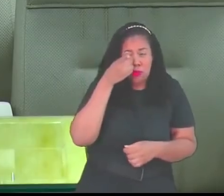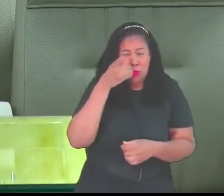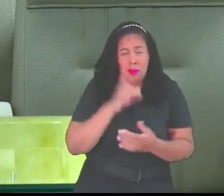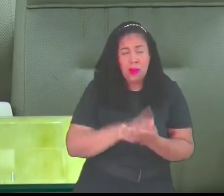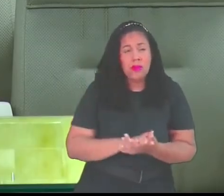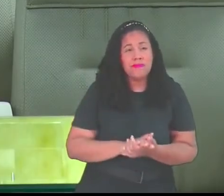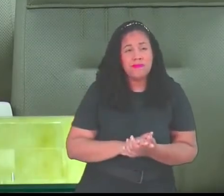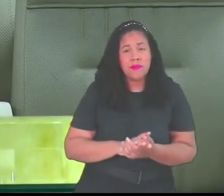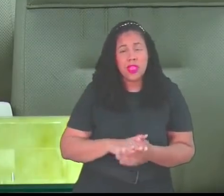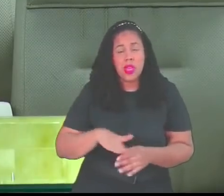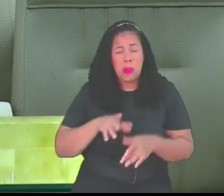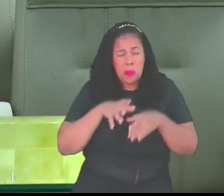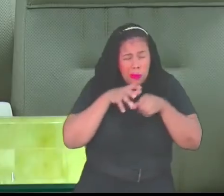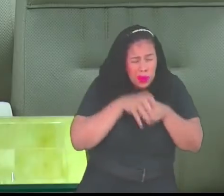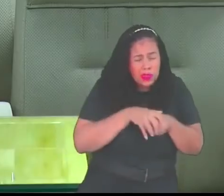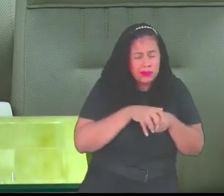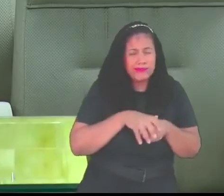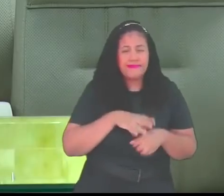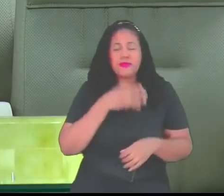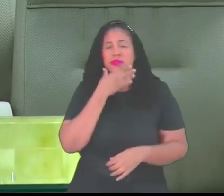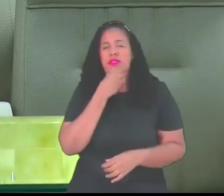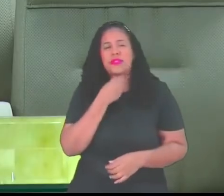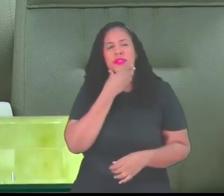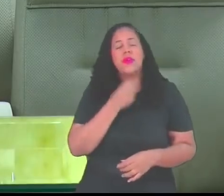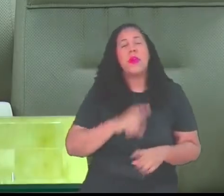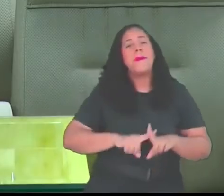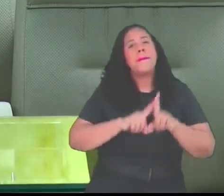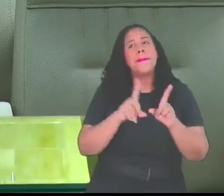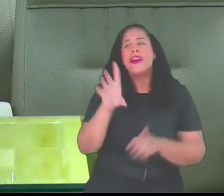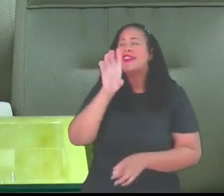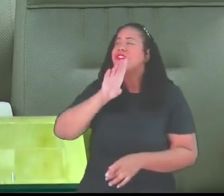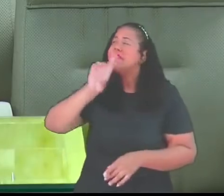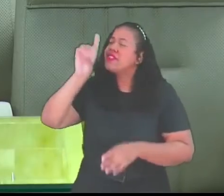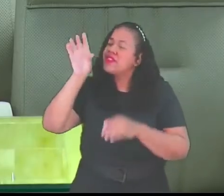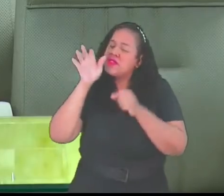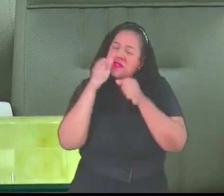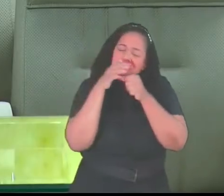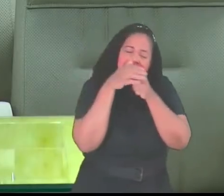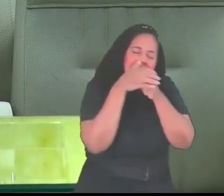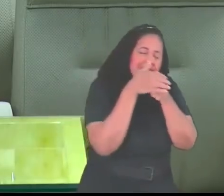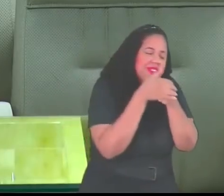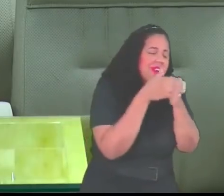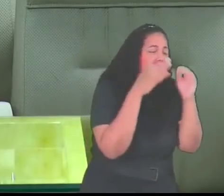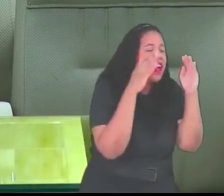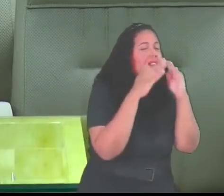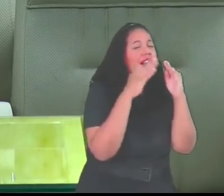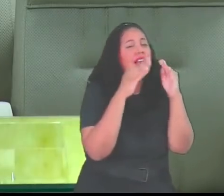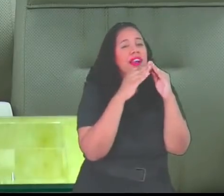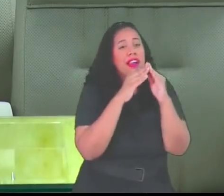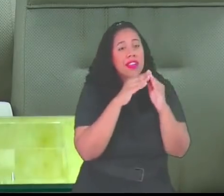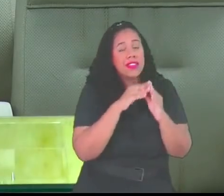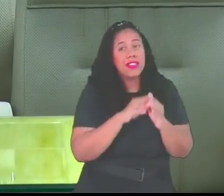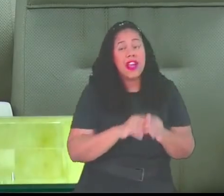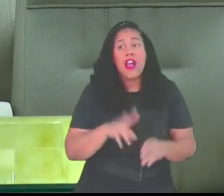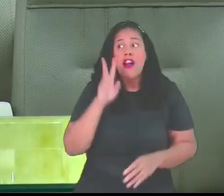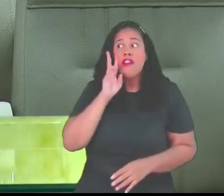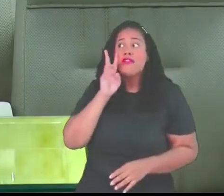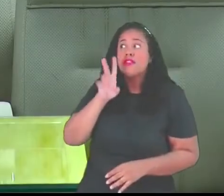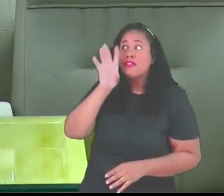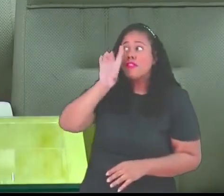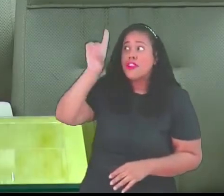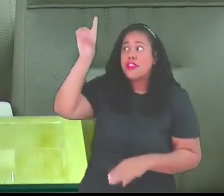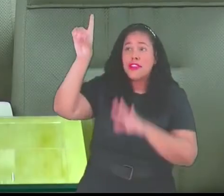Mas Deus, ele guardado no castelo, a visão dele era de que Deus é o